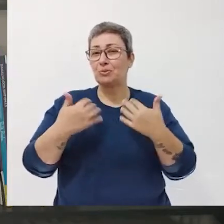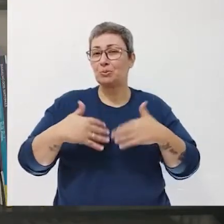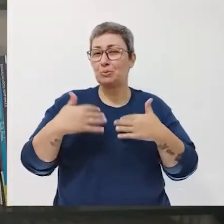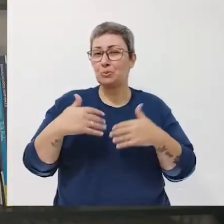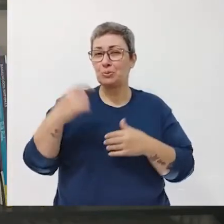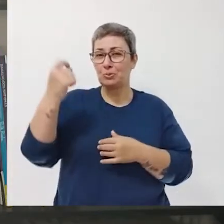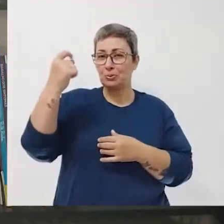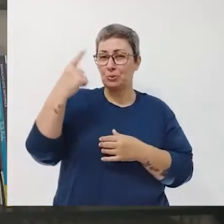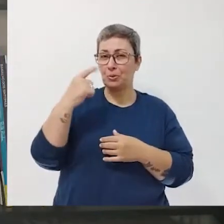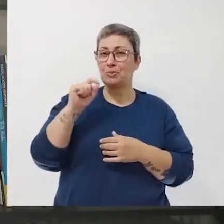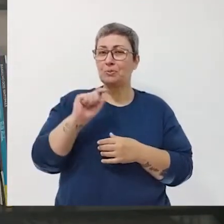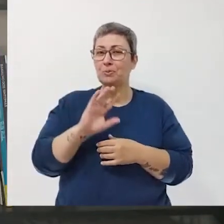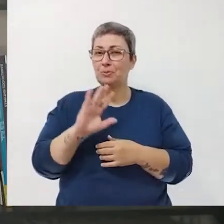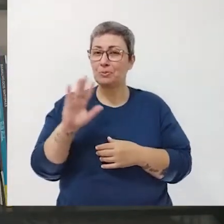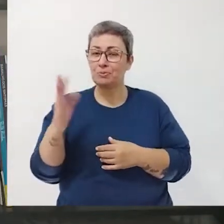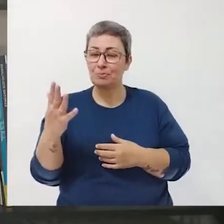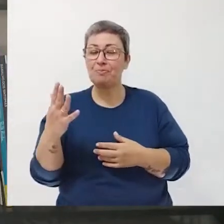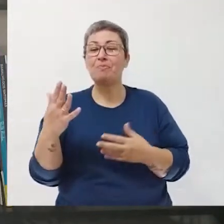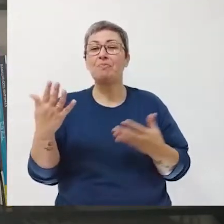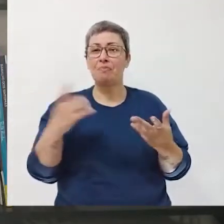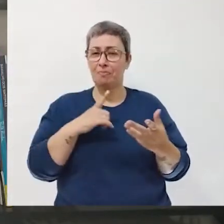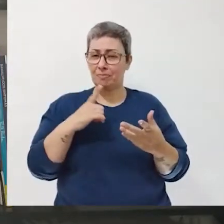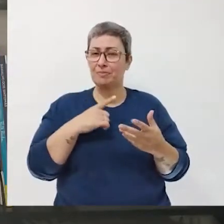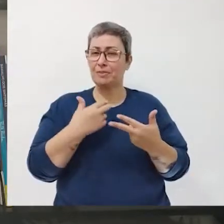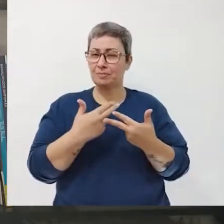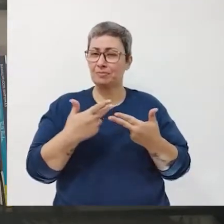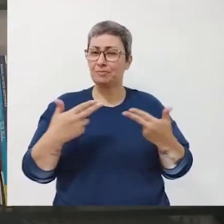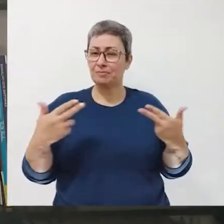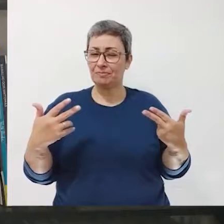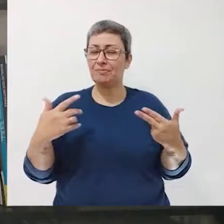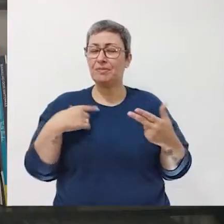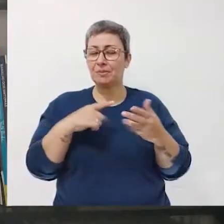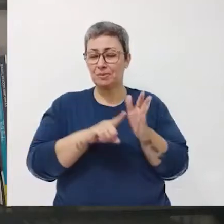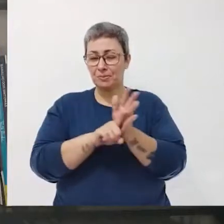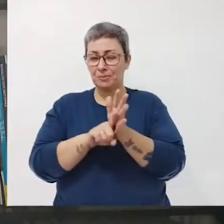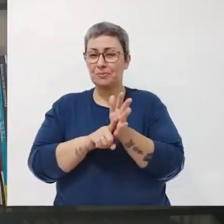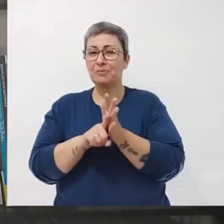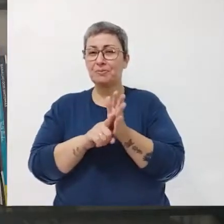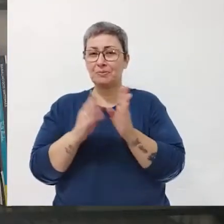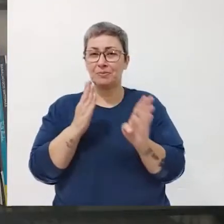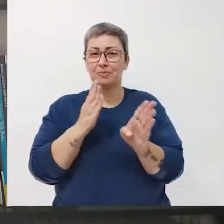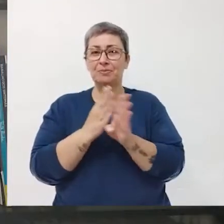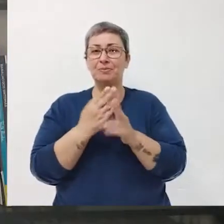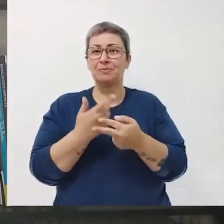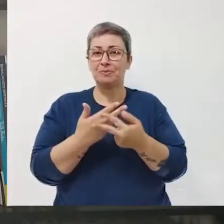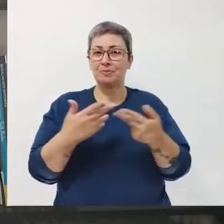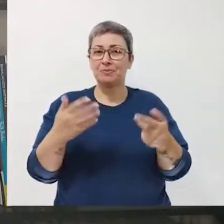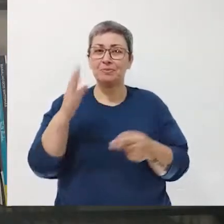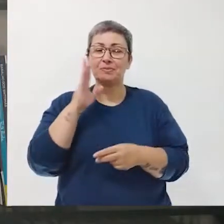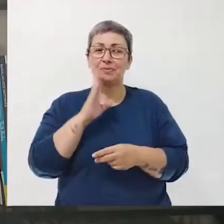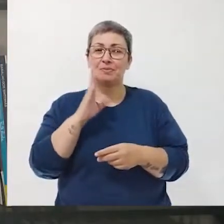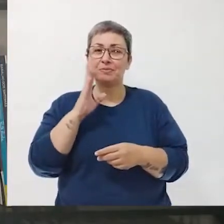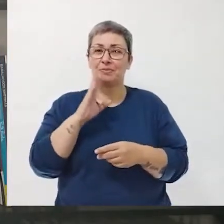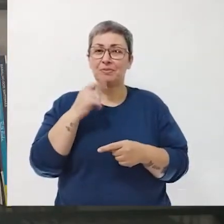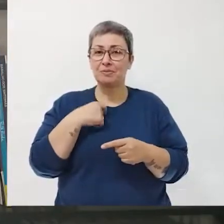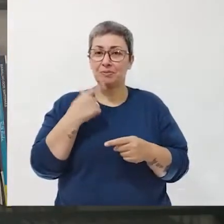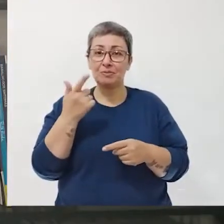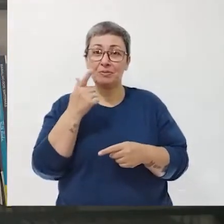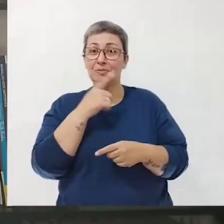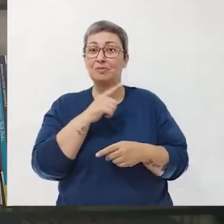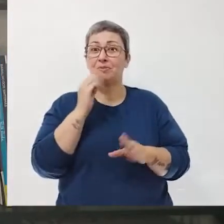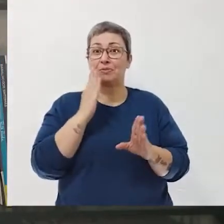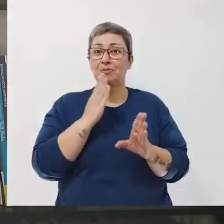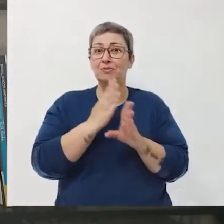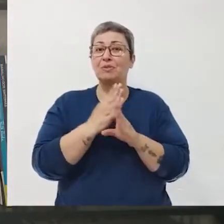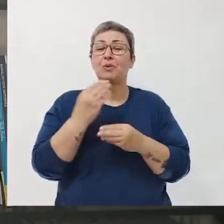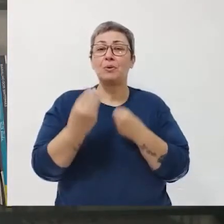pode causar? Tem bastante coisa, né? Quando a gente vai pesquisar e a gente descobre bastante coisa legal. E vocês conseguiram